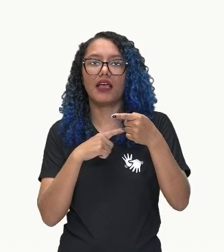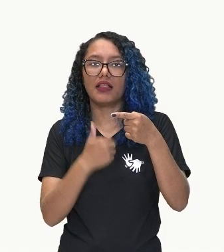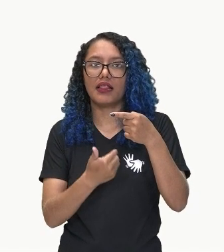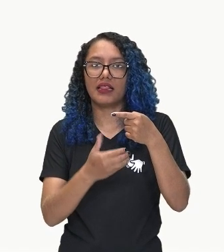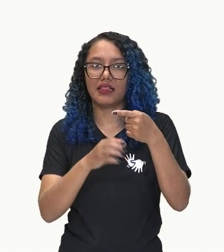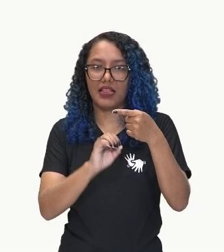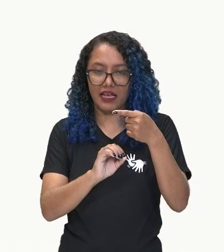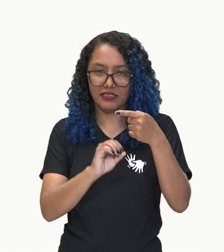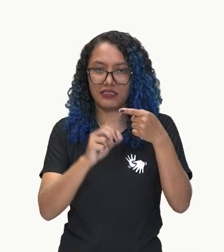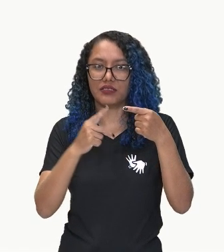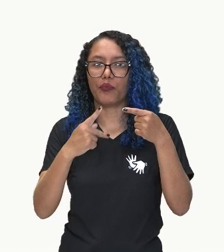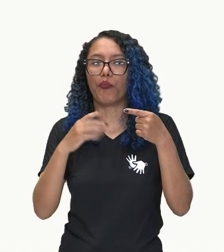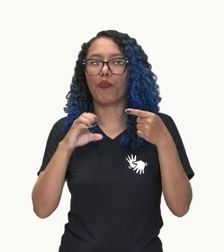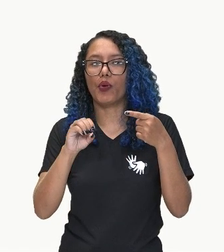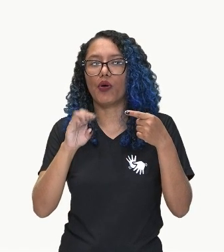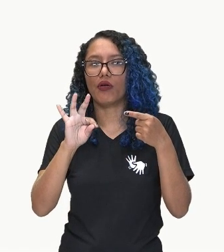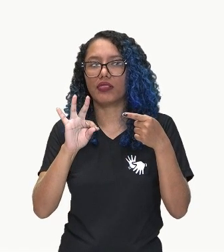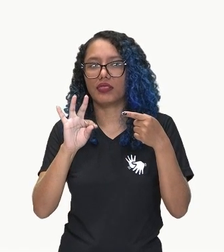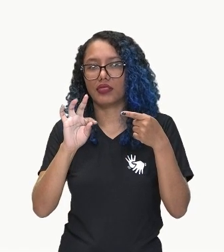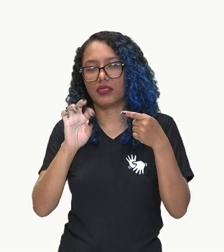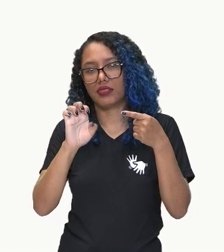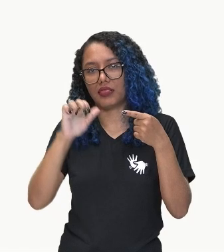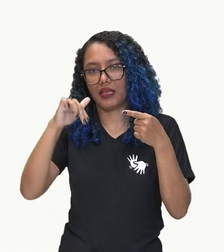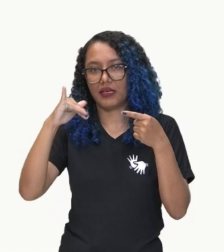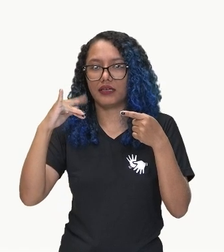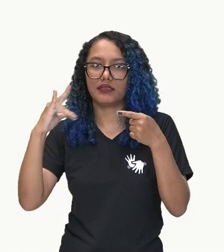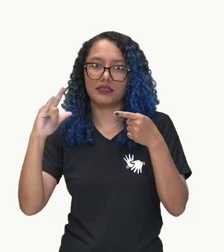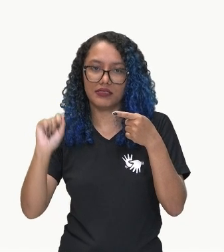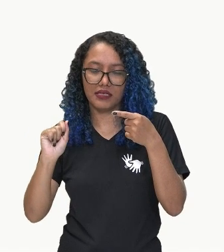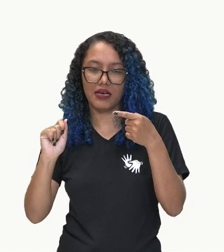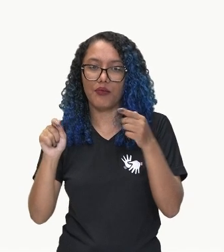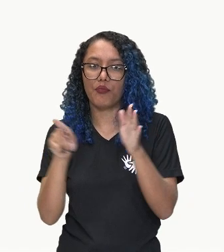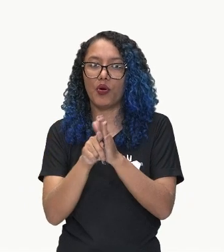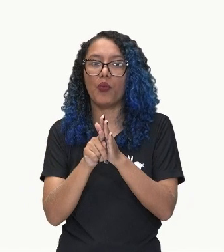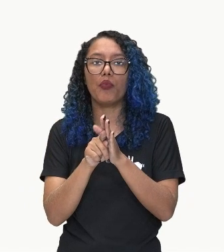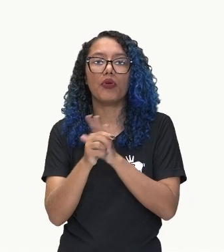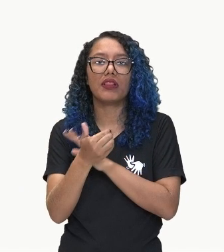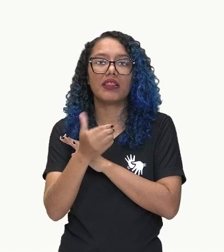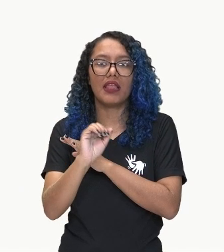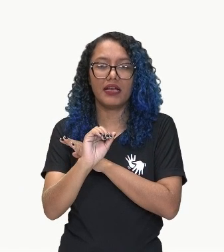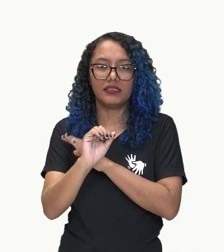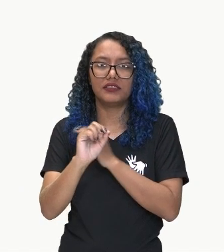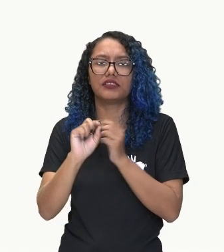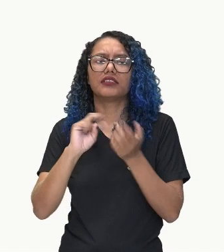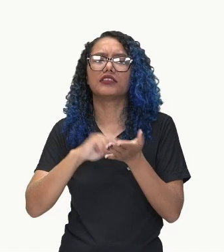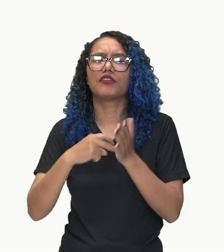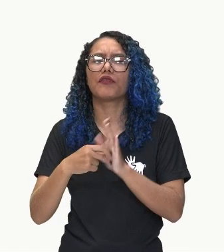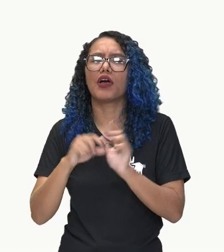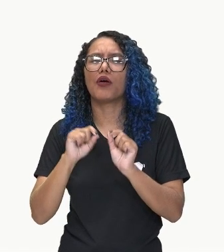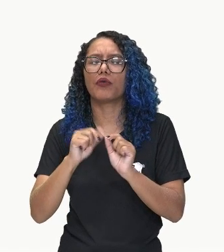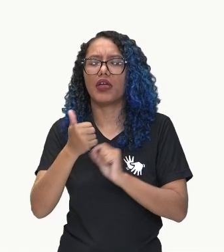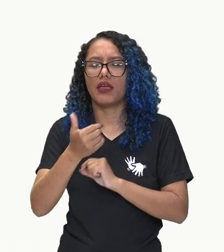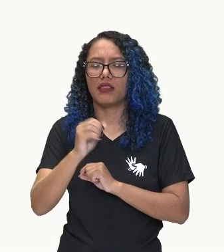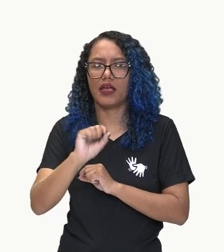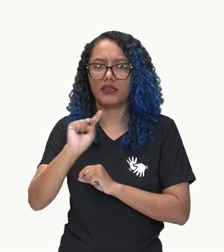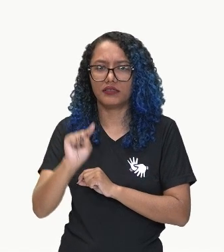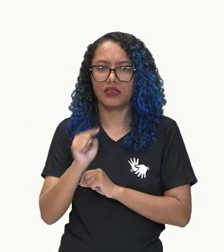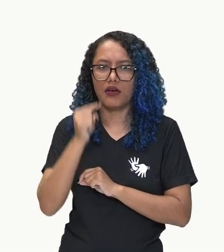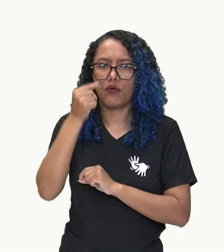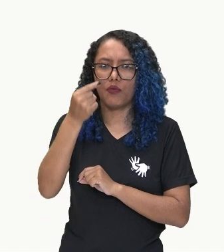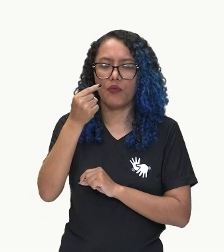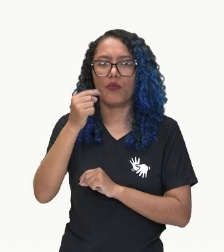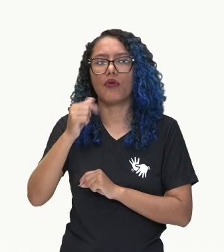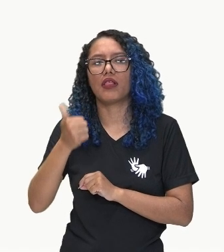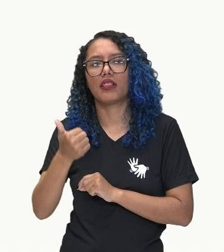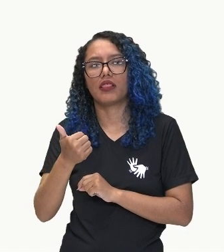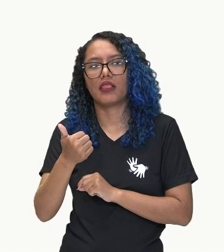eu falo potências de 10, é porque eu tenho 10 elevado a 1, que vai dar 10, 10